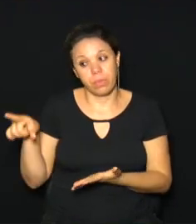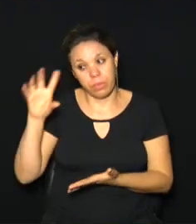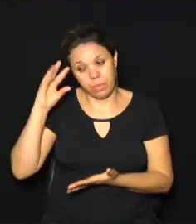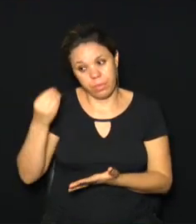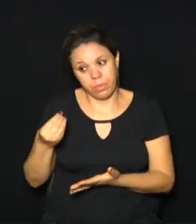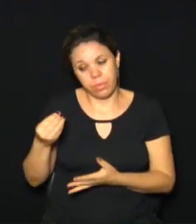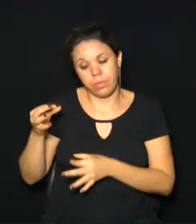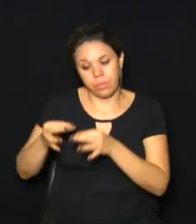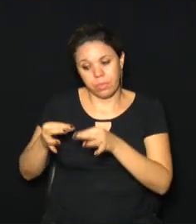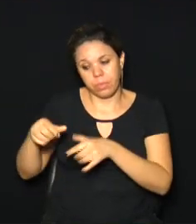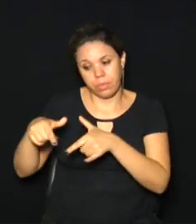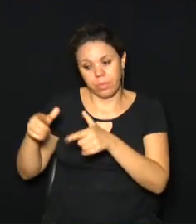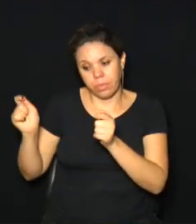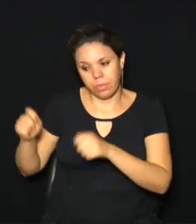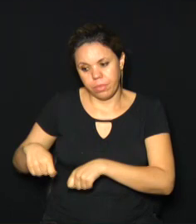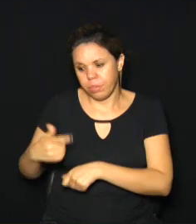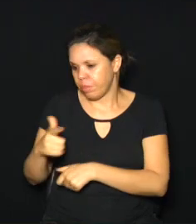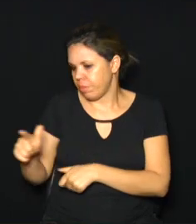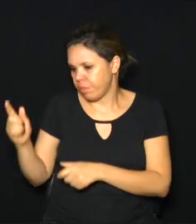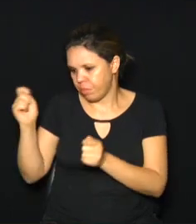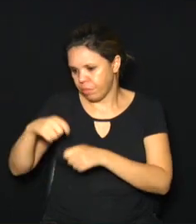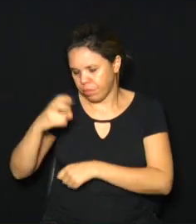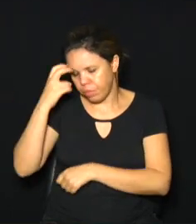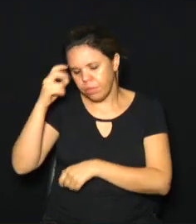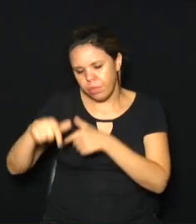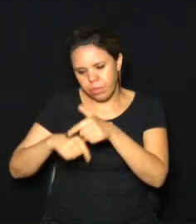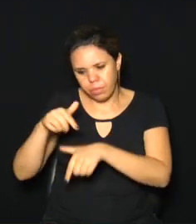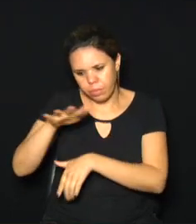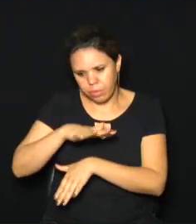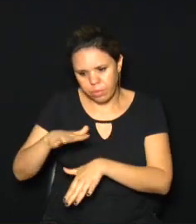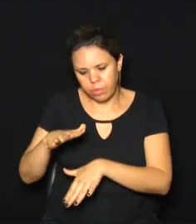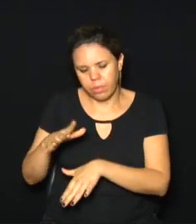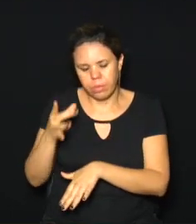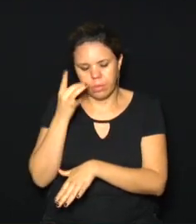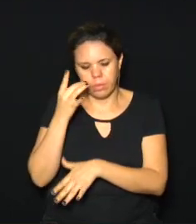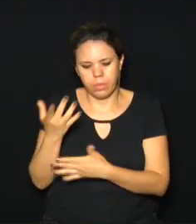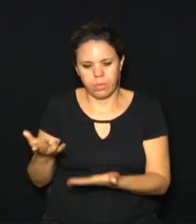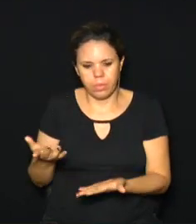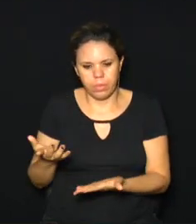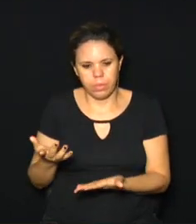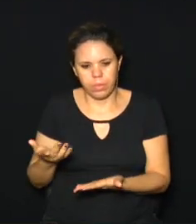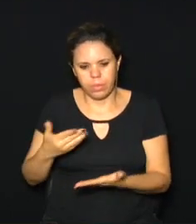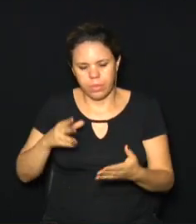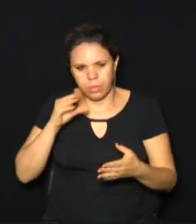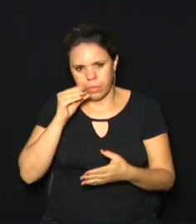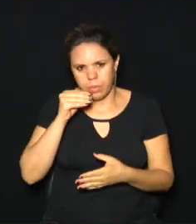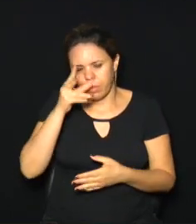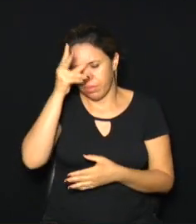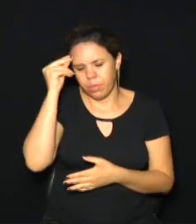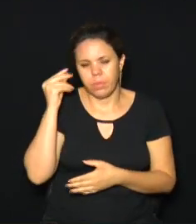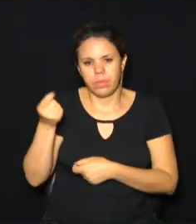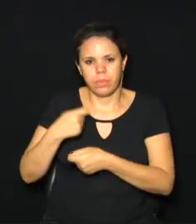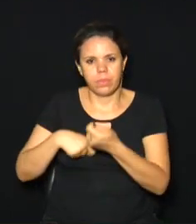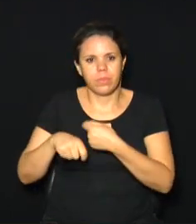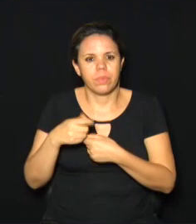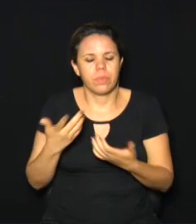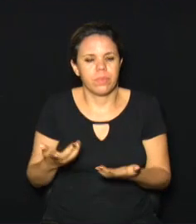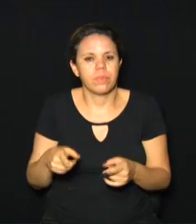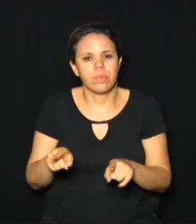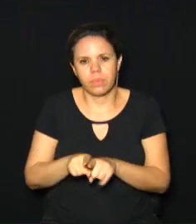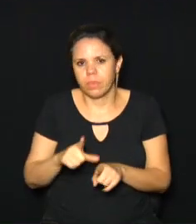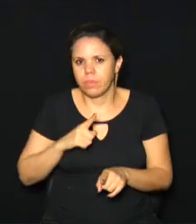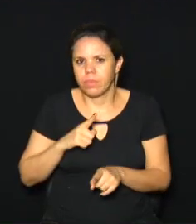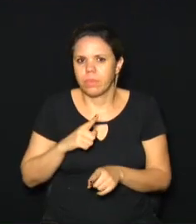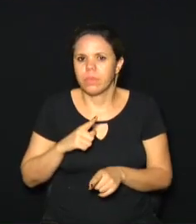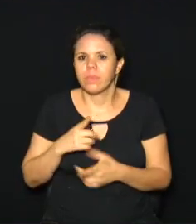do Trabalho não tem competência na área para atuar nas questões de servidor público e administração, mas também ele tem uma